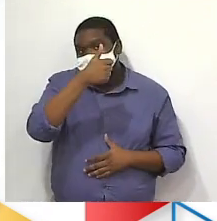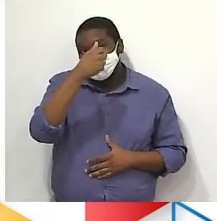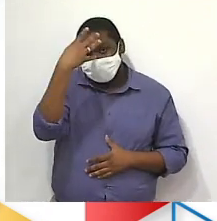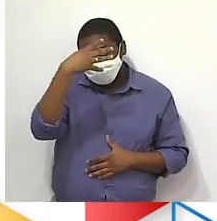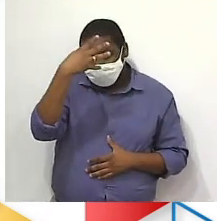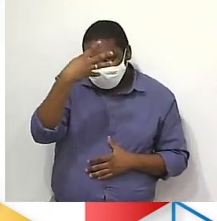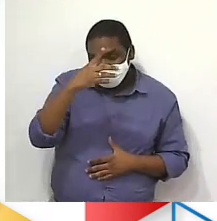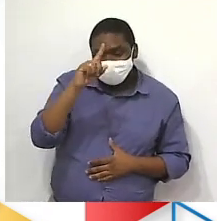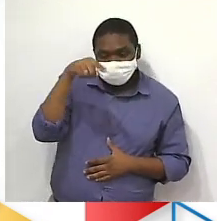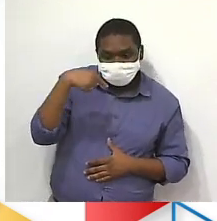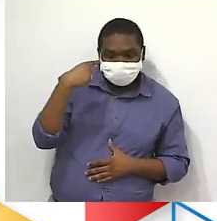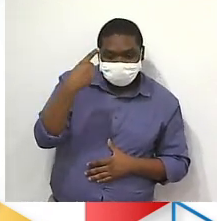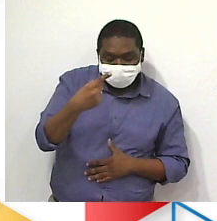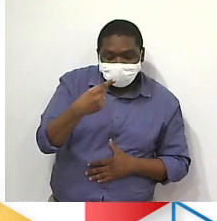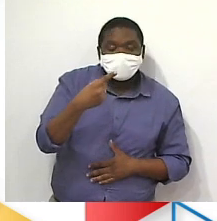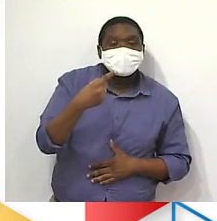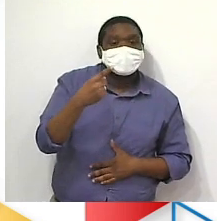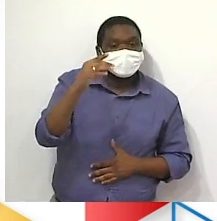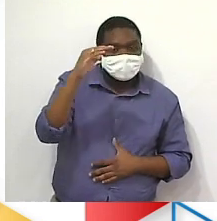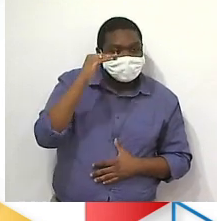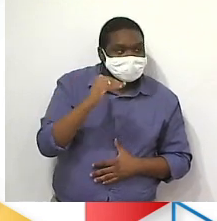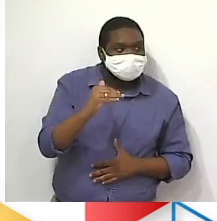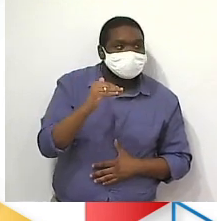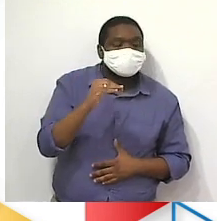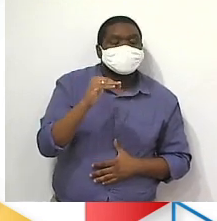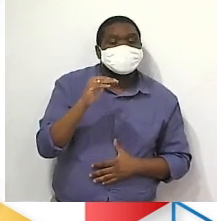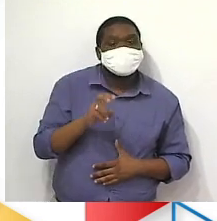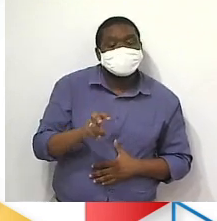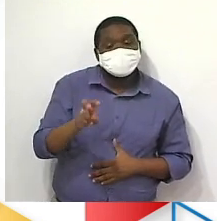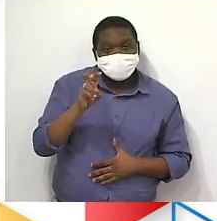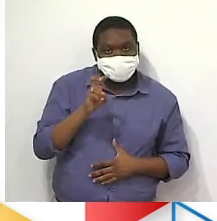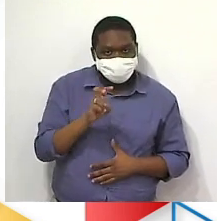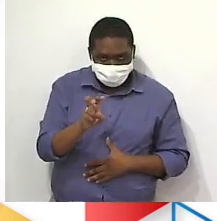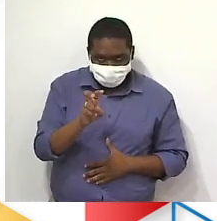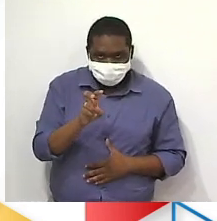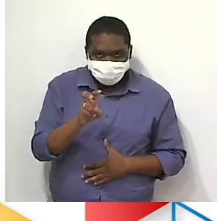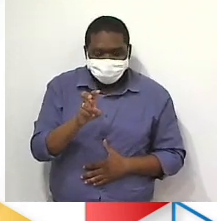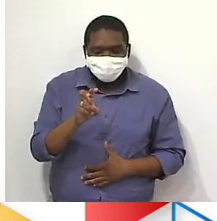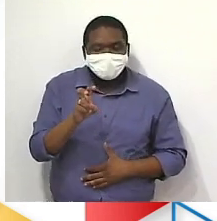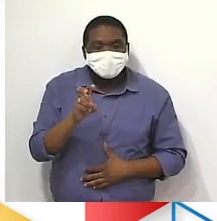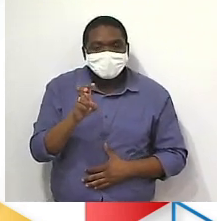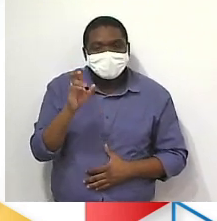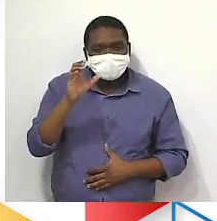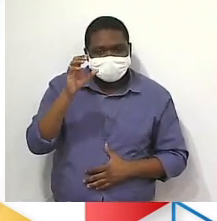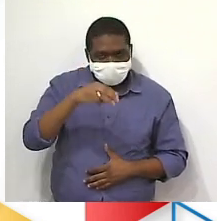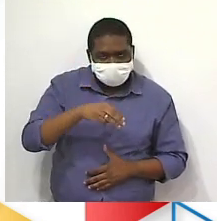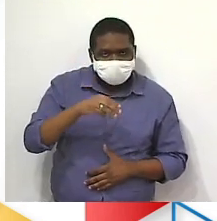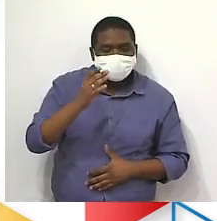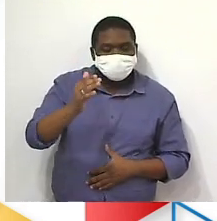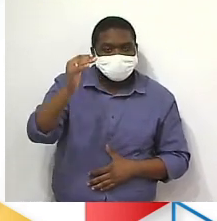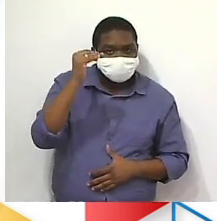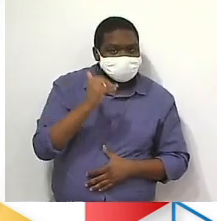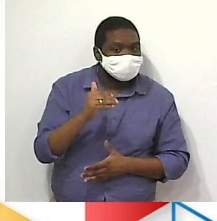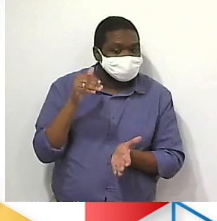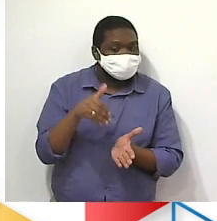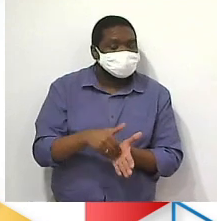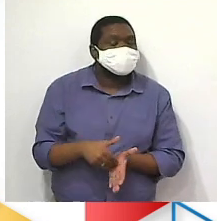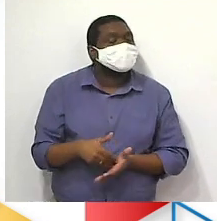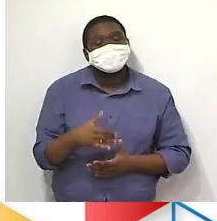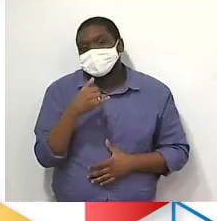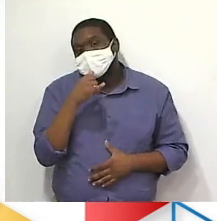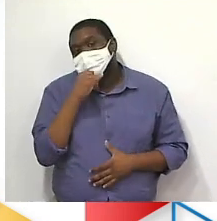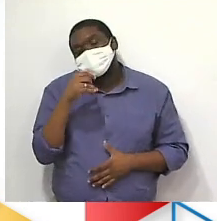delas, depois eu tivesse outra medida aqui, tá? De 5 centímetros aqui, e por fim eu tivesse